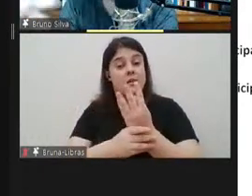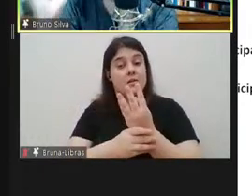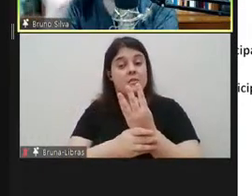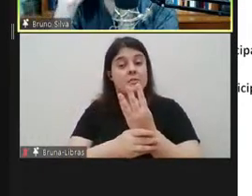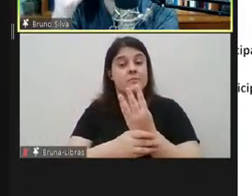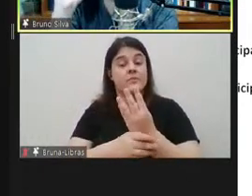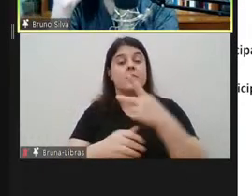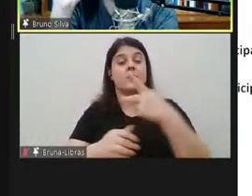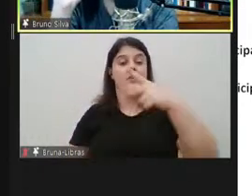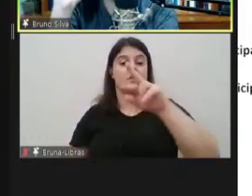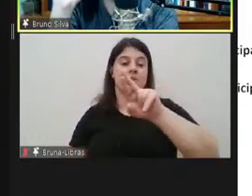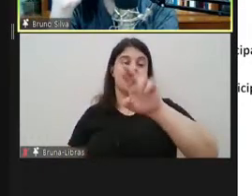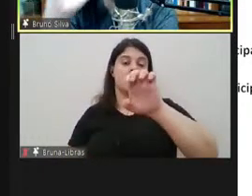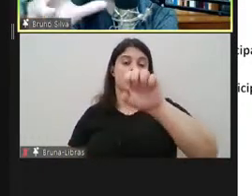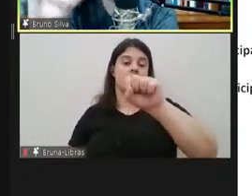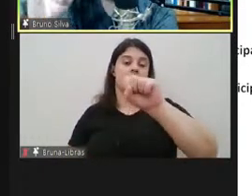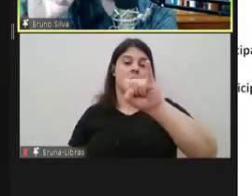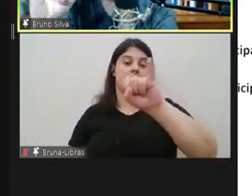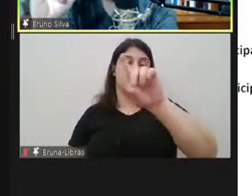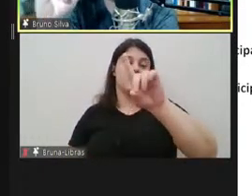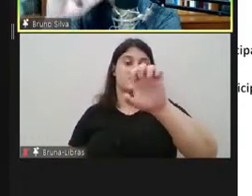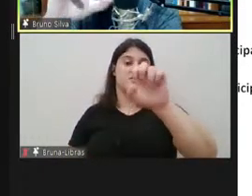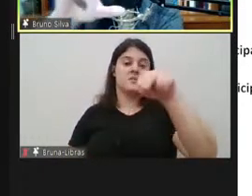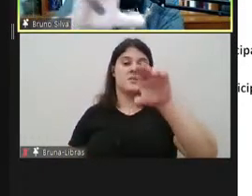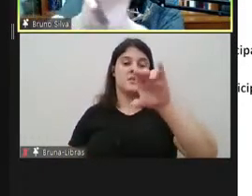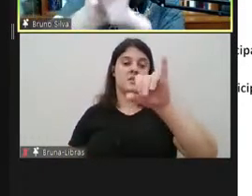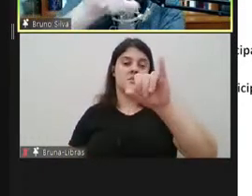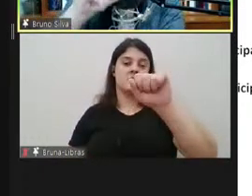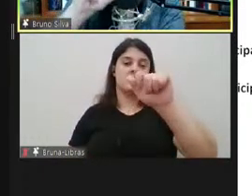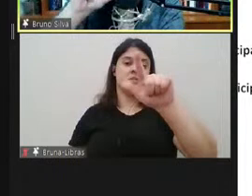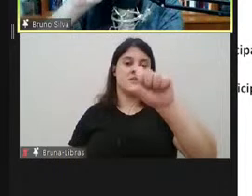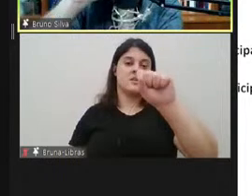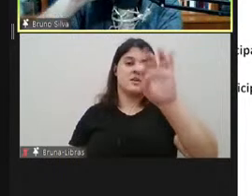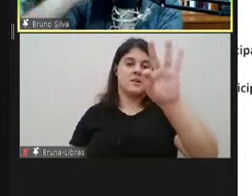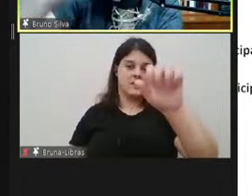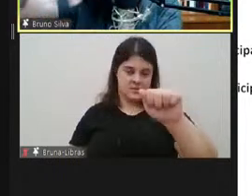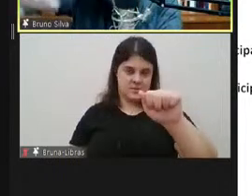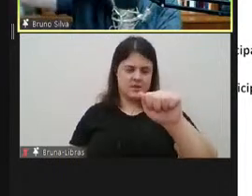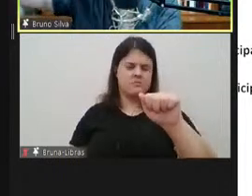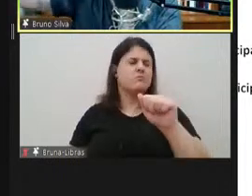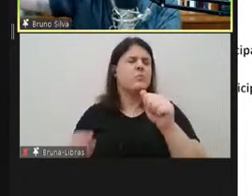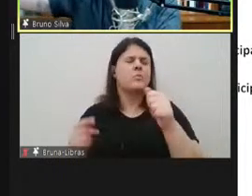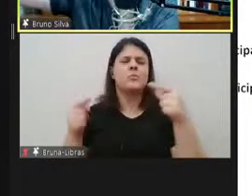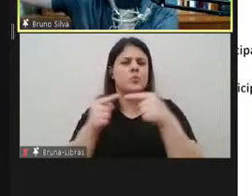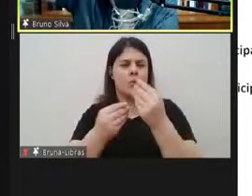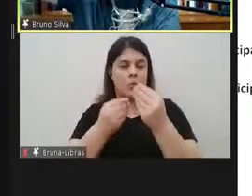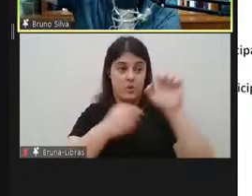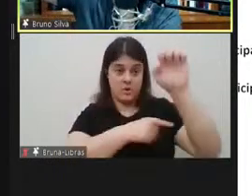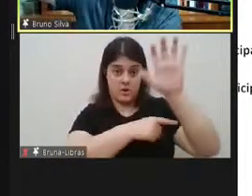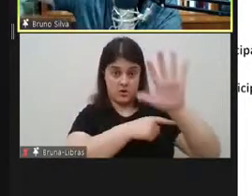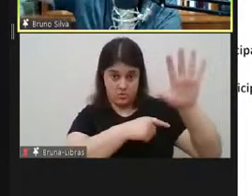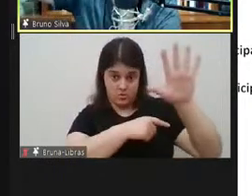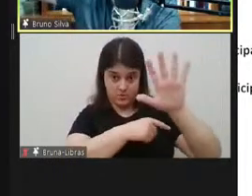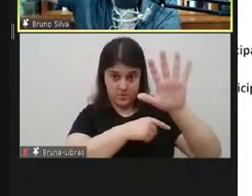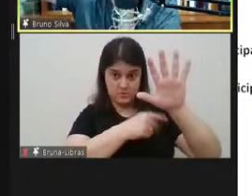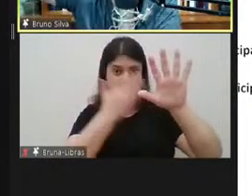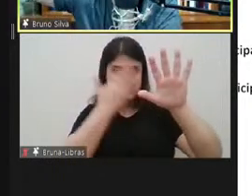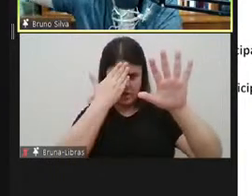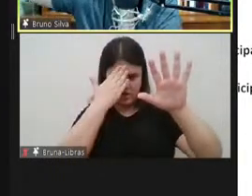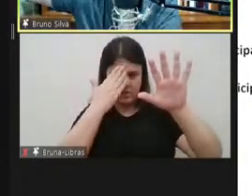parlamentarista é presidencialista Como assim professor então basicamente pensa assim Europa você sabe como